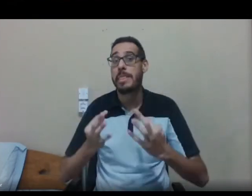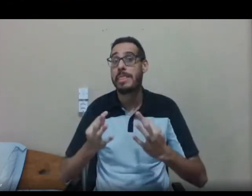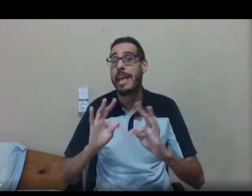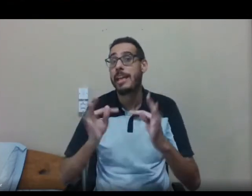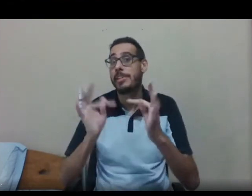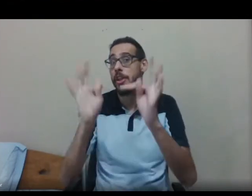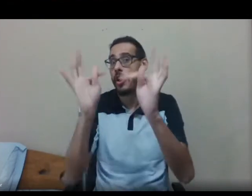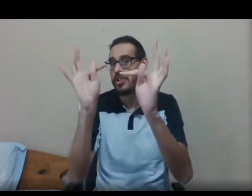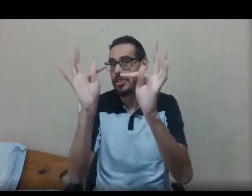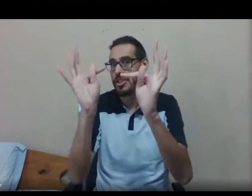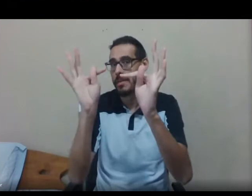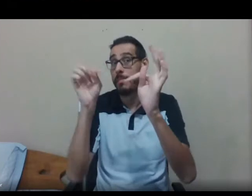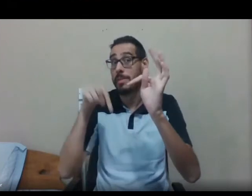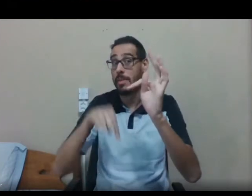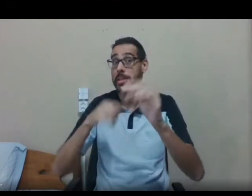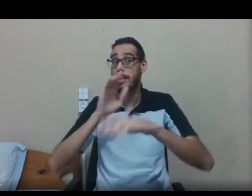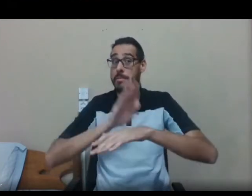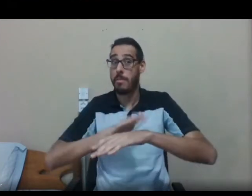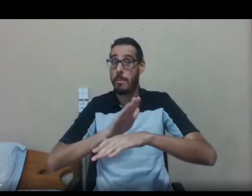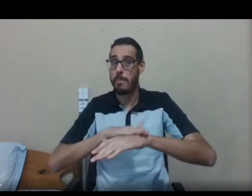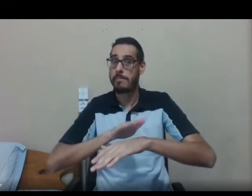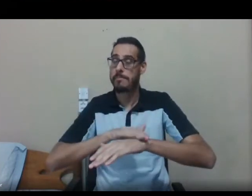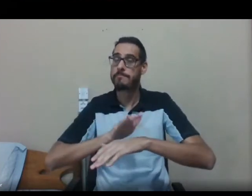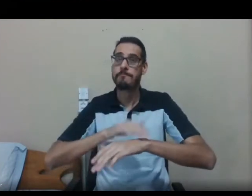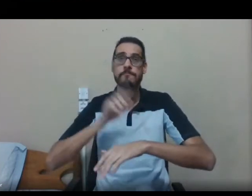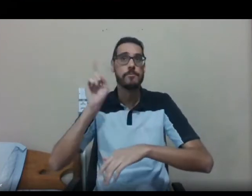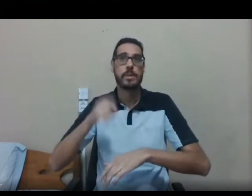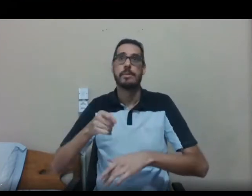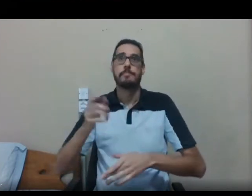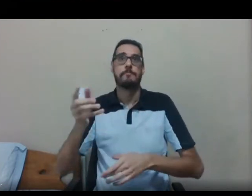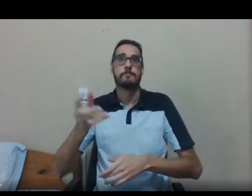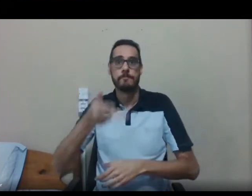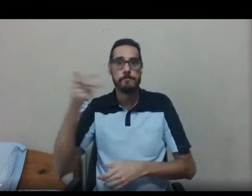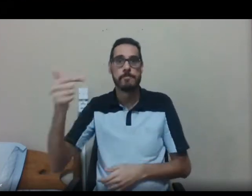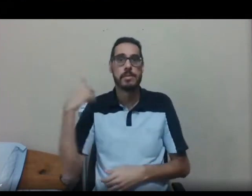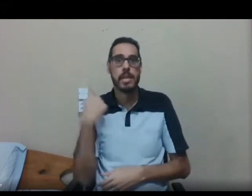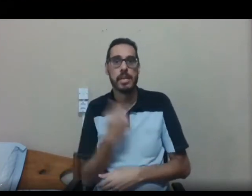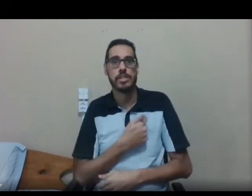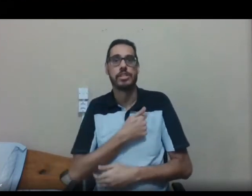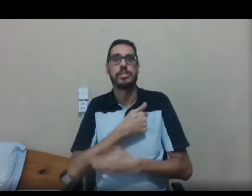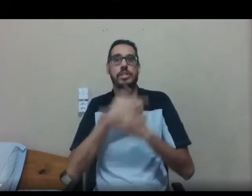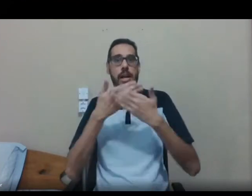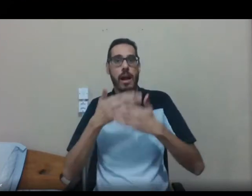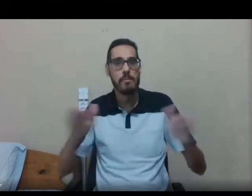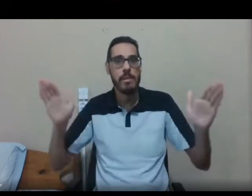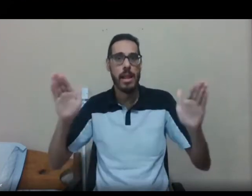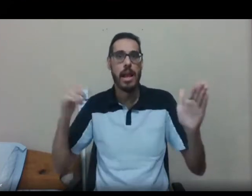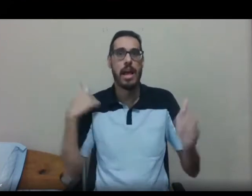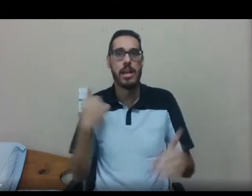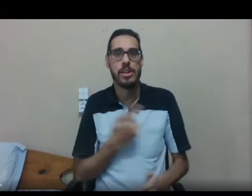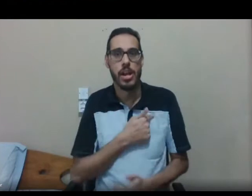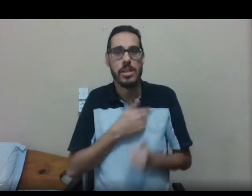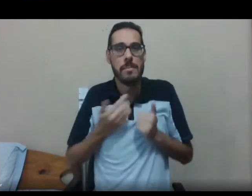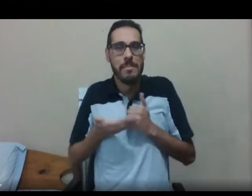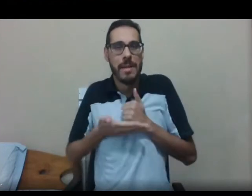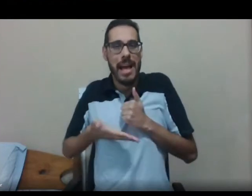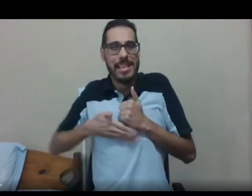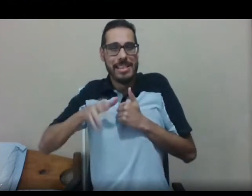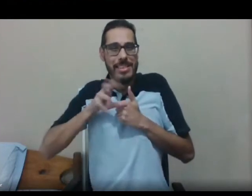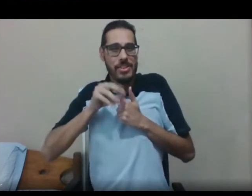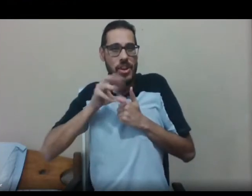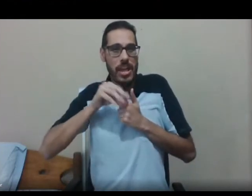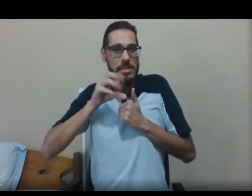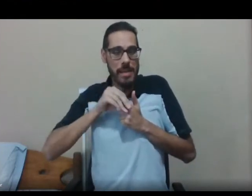né, formal, que apresenta ali todo esse processo, que organiza esse processo, não é, de planejamento